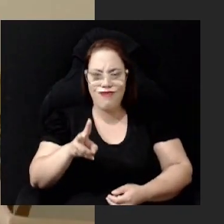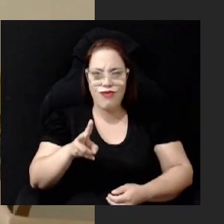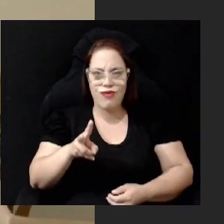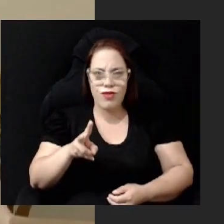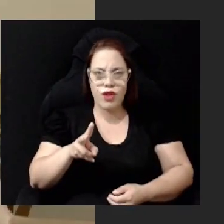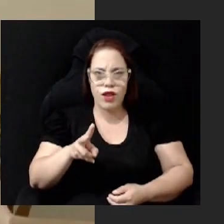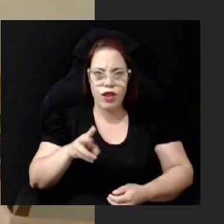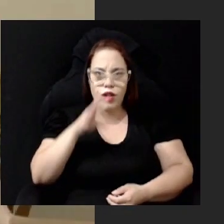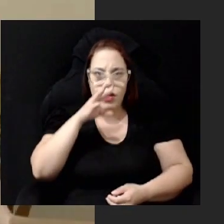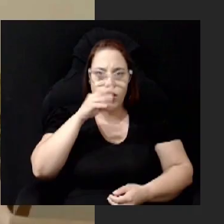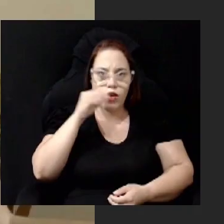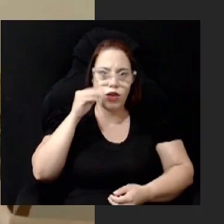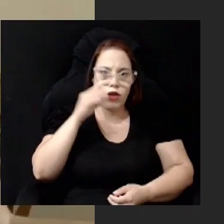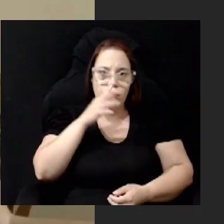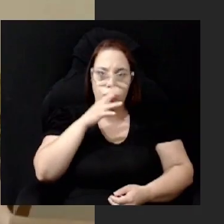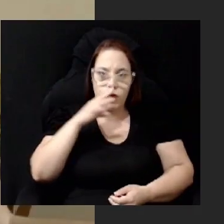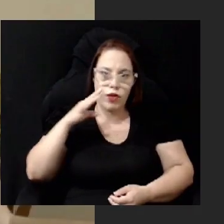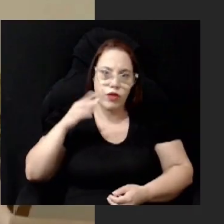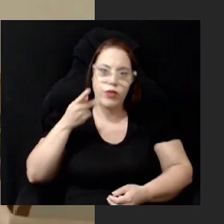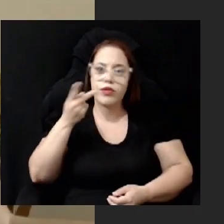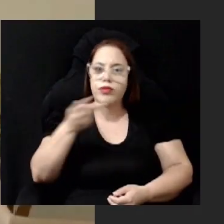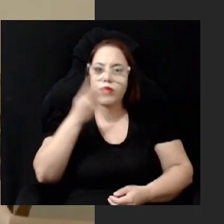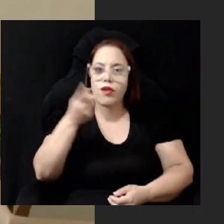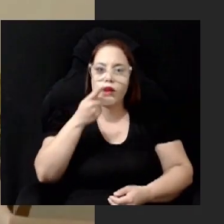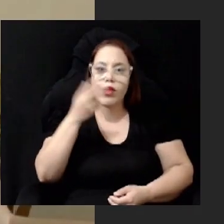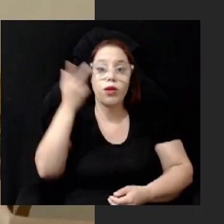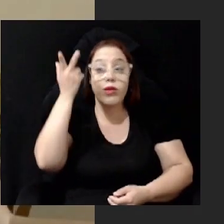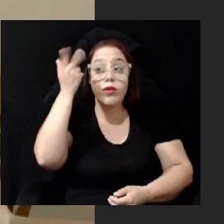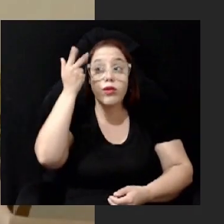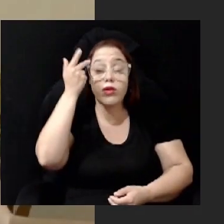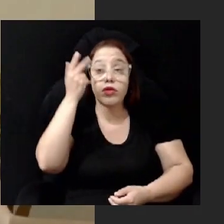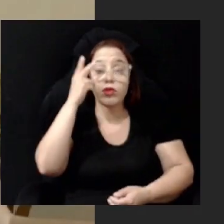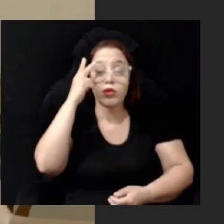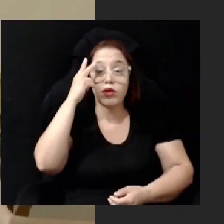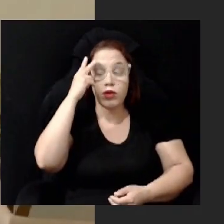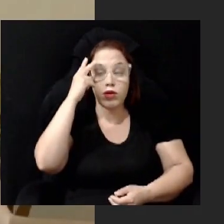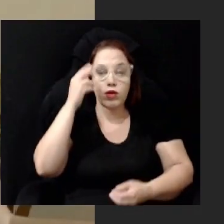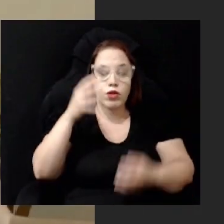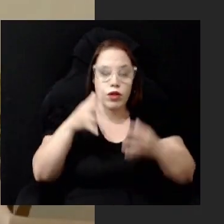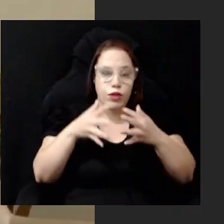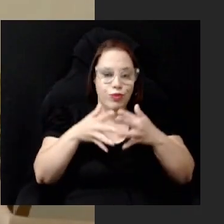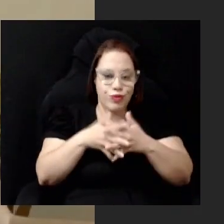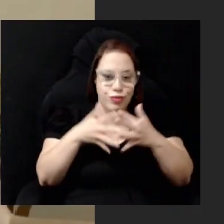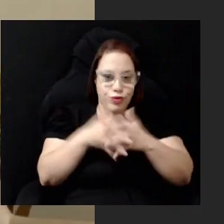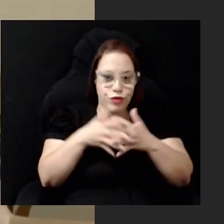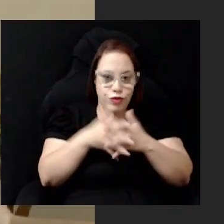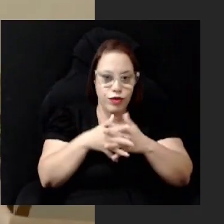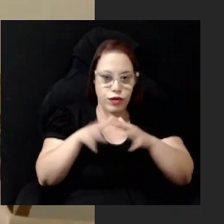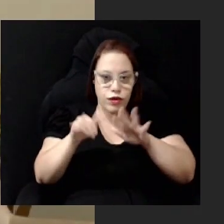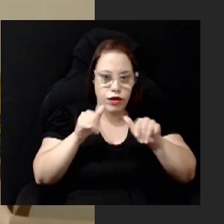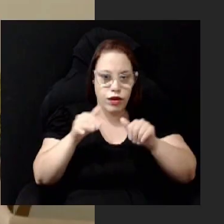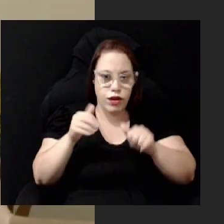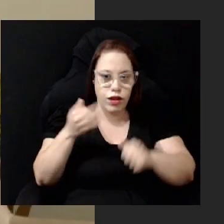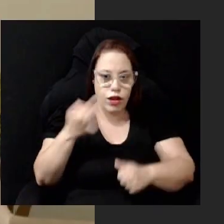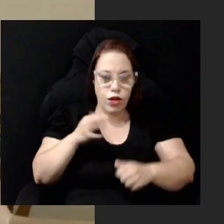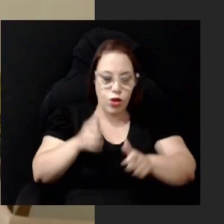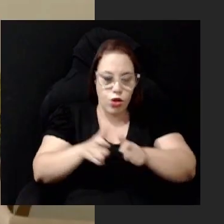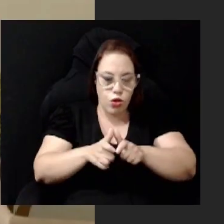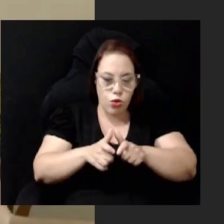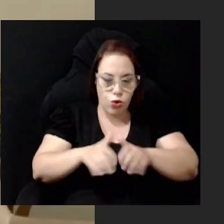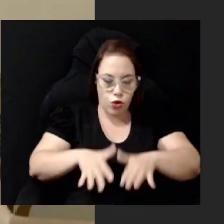muitas vezes é aquilo que as crianças vão relatar. É comum a gente confundir, às vezes, com aquela chamada dor